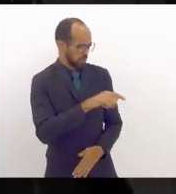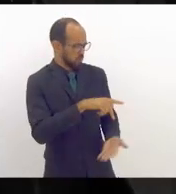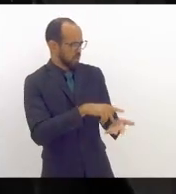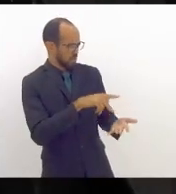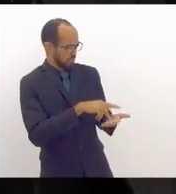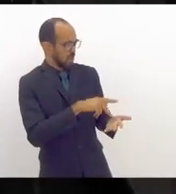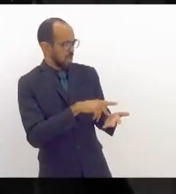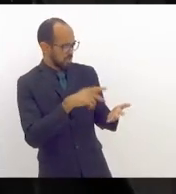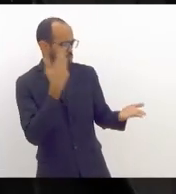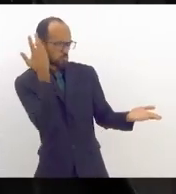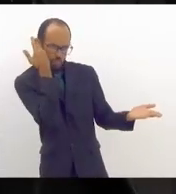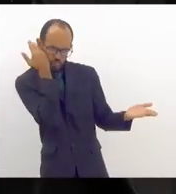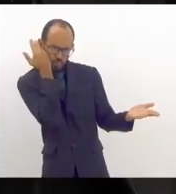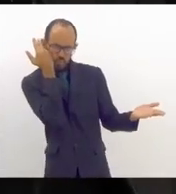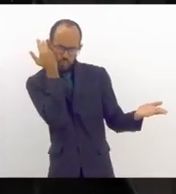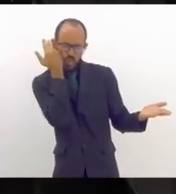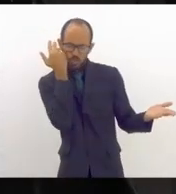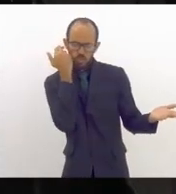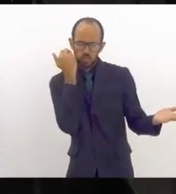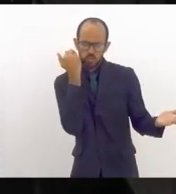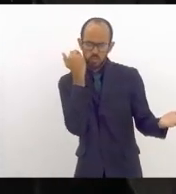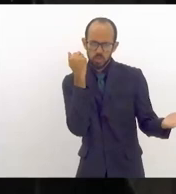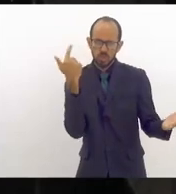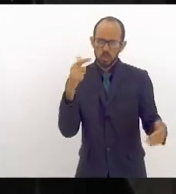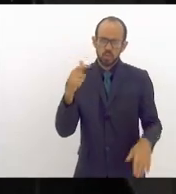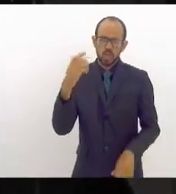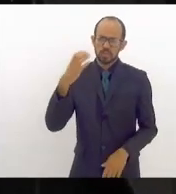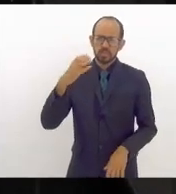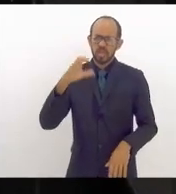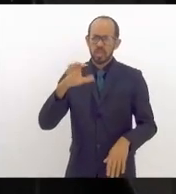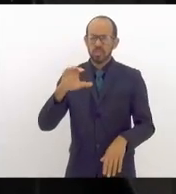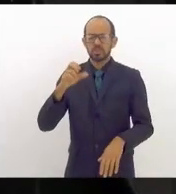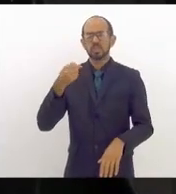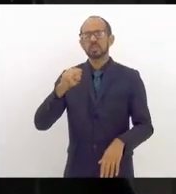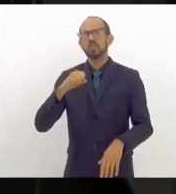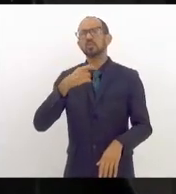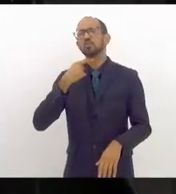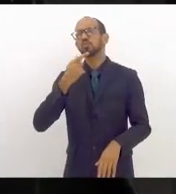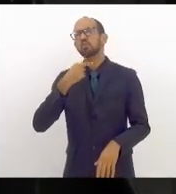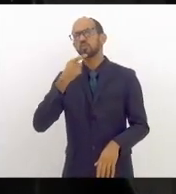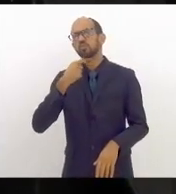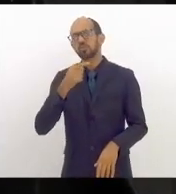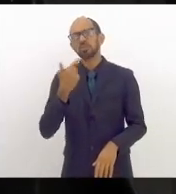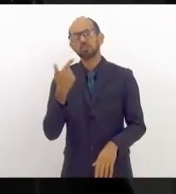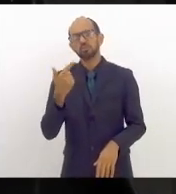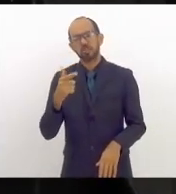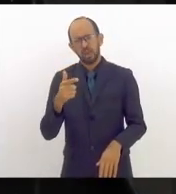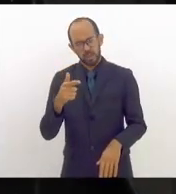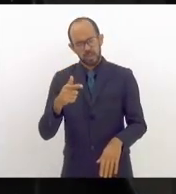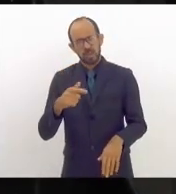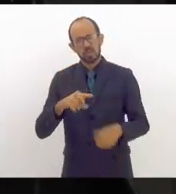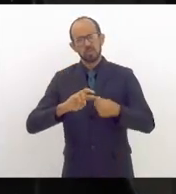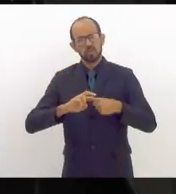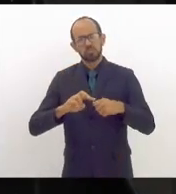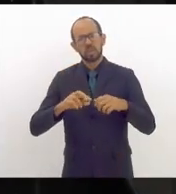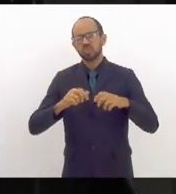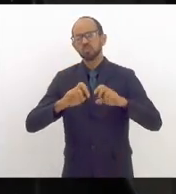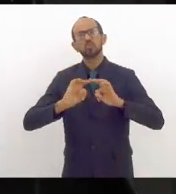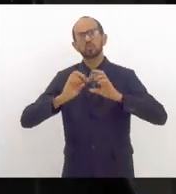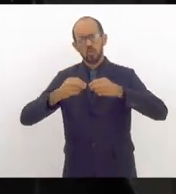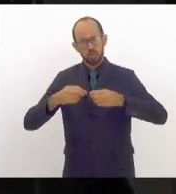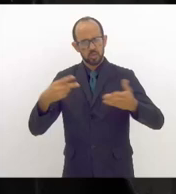sem interrogação não há Ciência sem olhar inquiridor sobre o mundo sobre os fenômenos sociais naturais